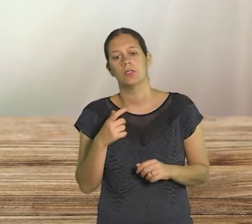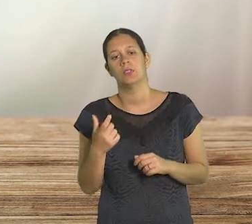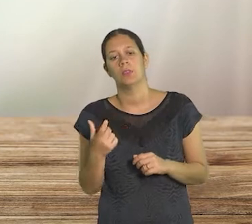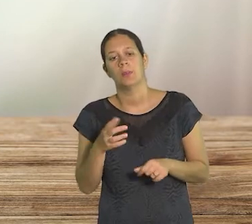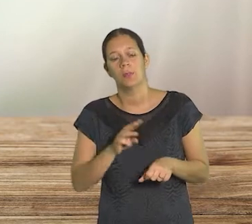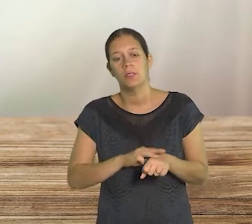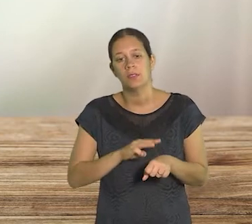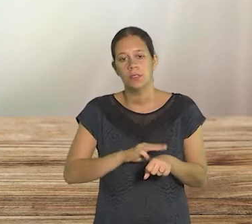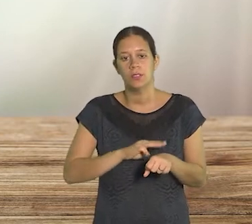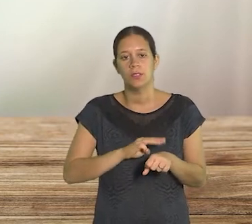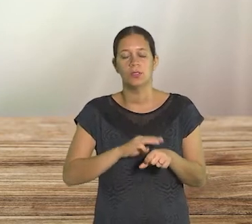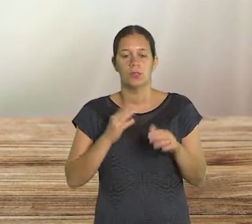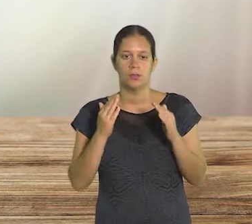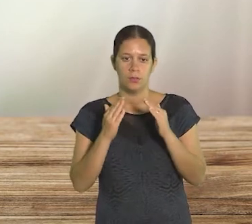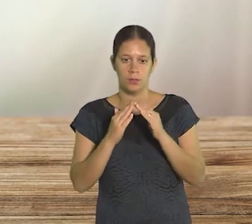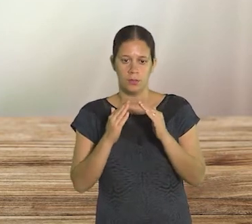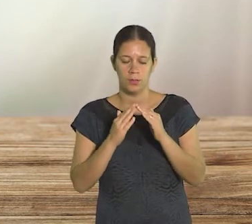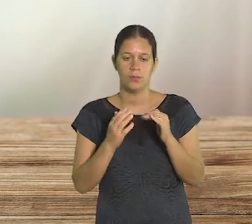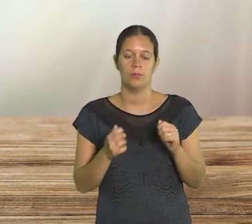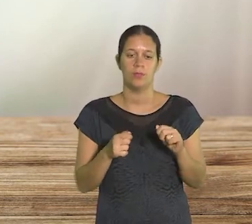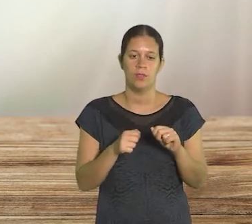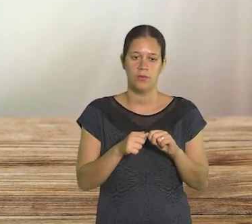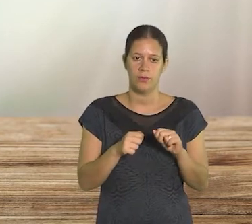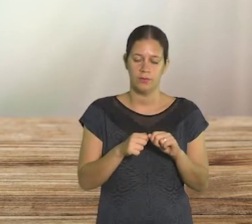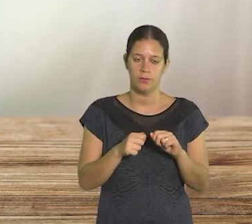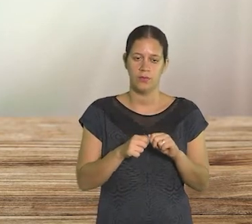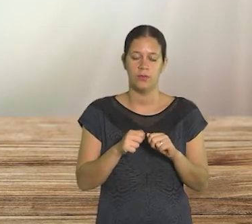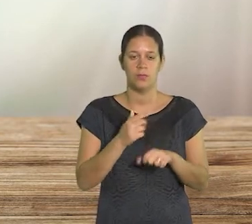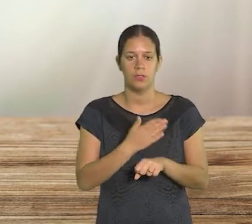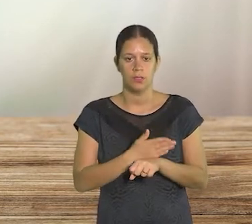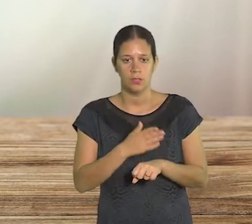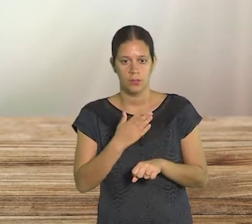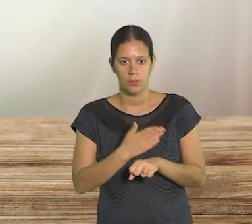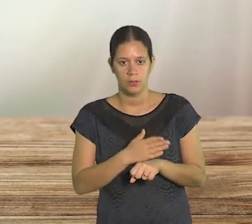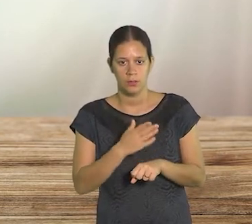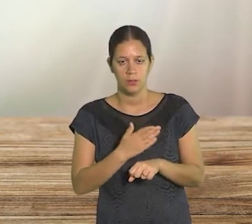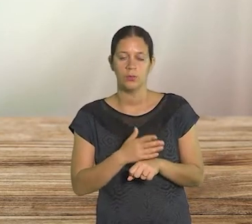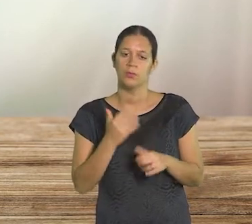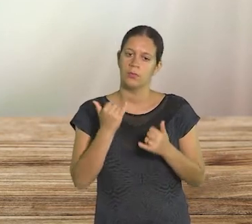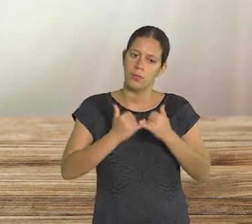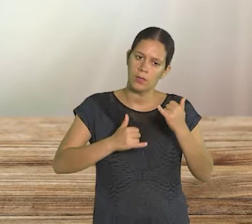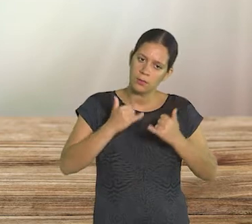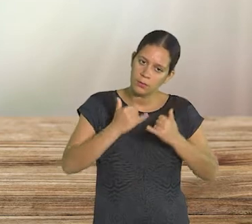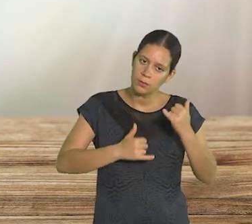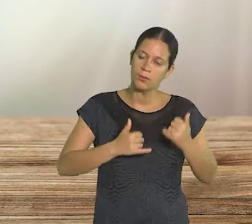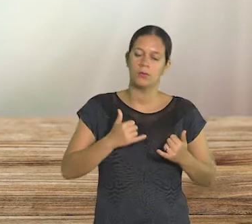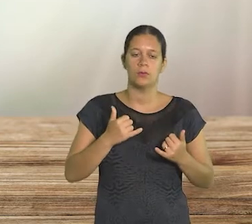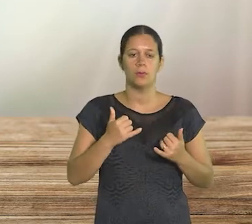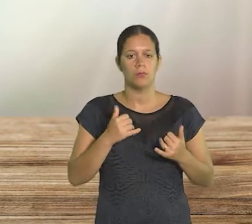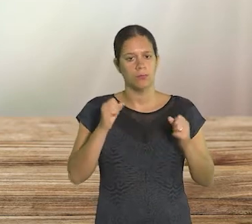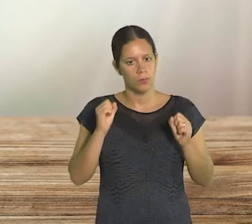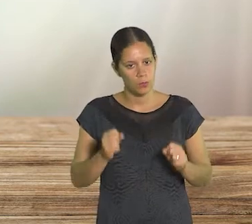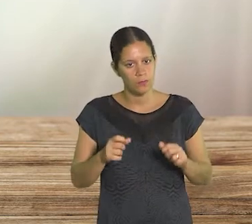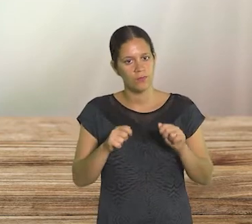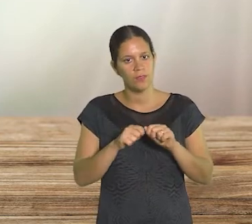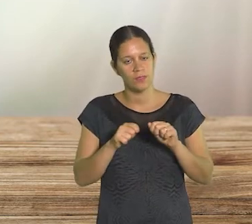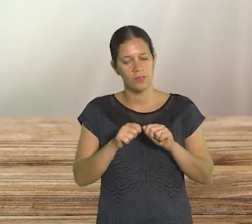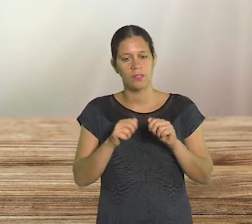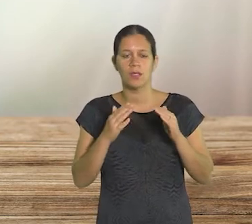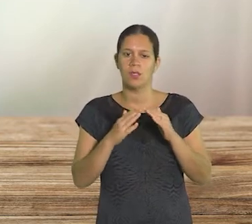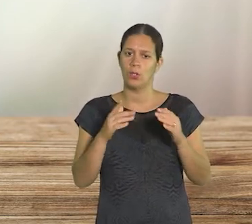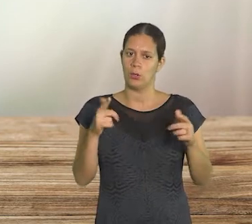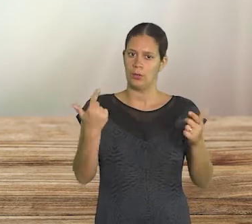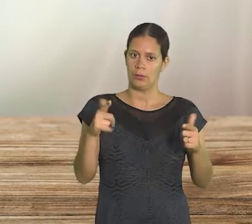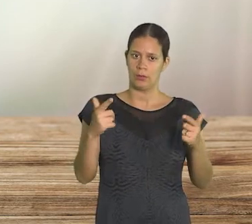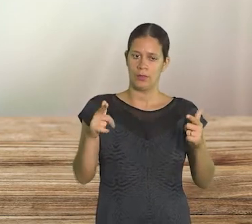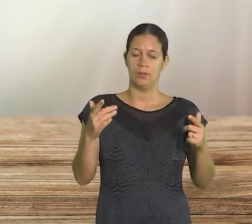um pedacinho de madeira em casa, eu trouxe para fazer essa prática. Então, se vocês tiverem algo parecido, vocês podem fazer também. Ou